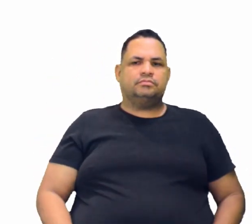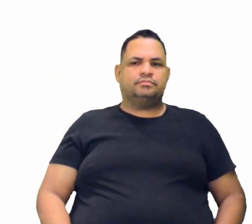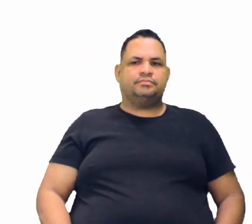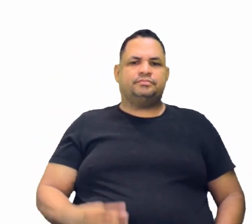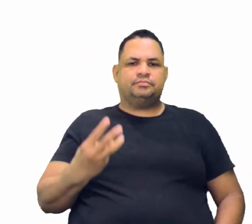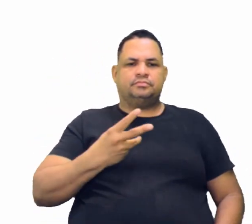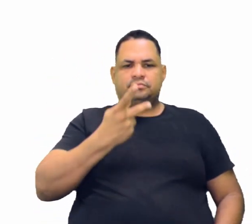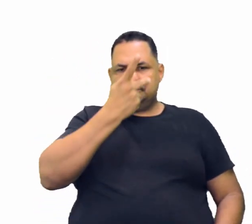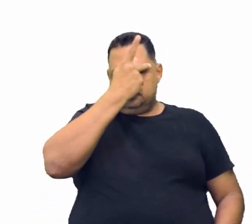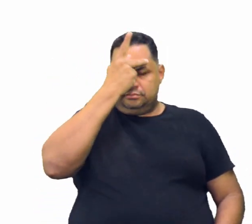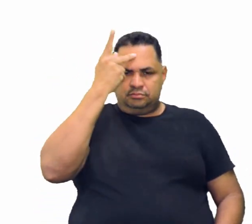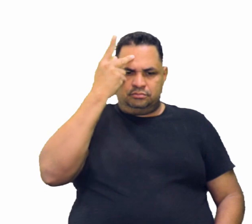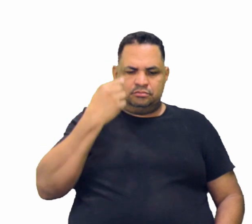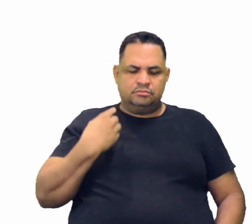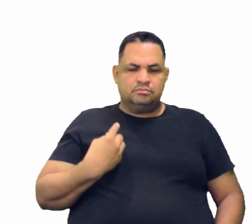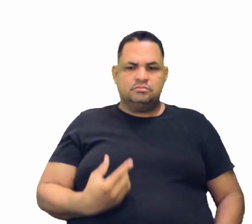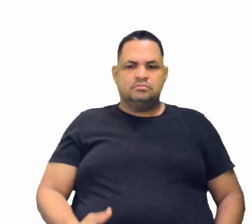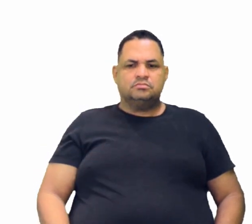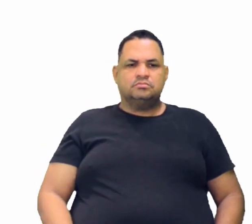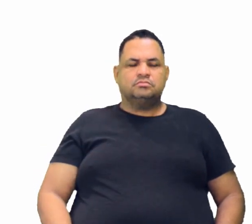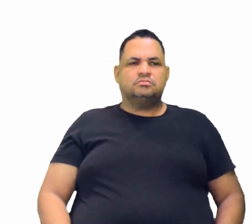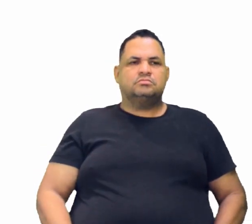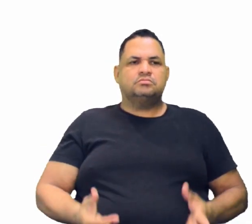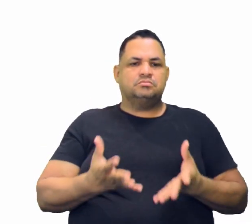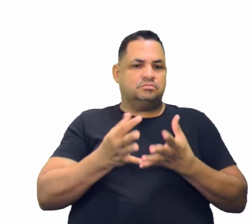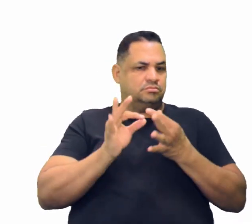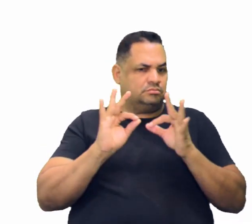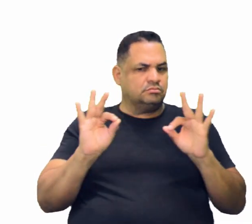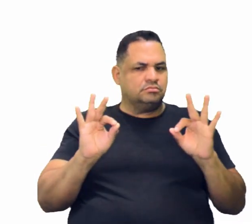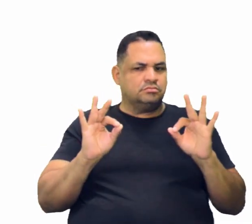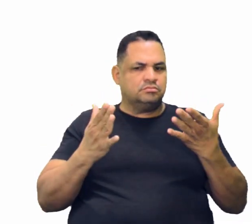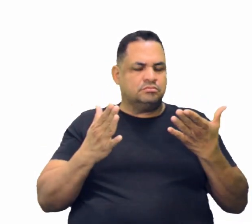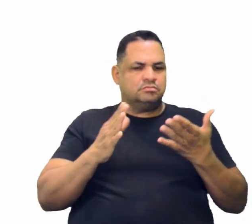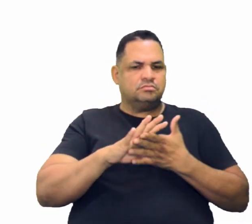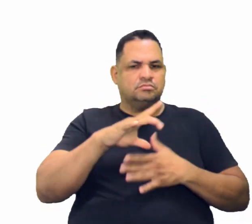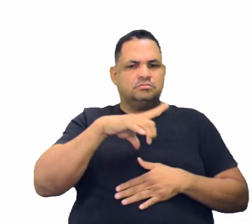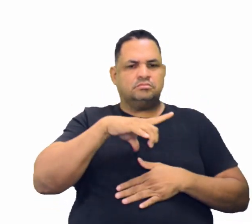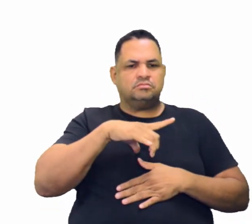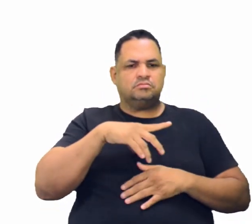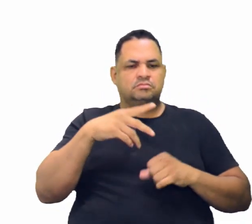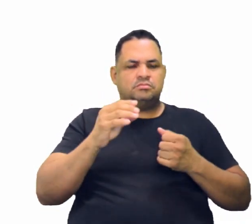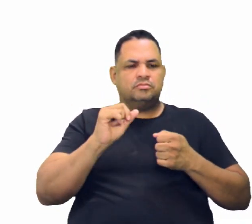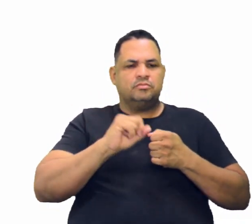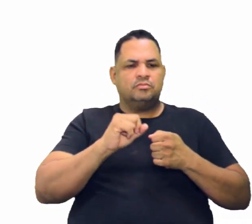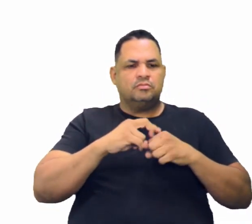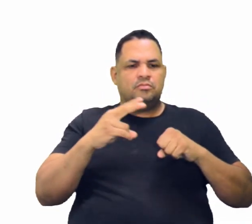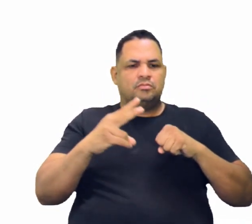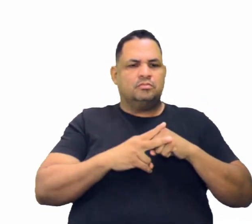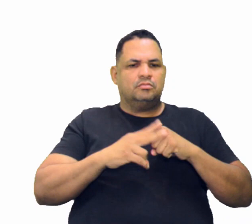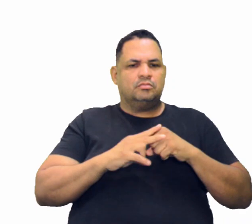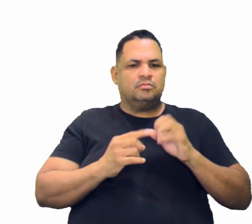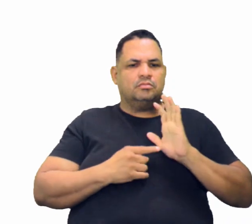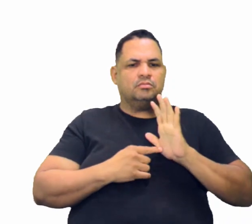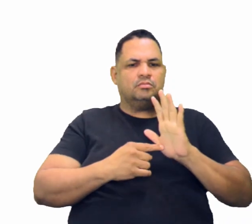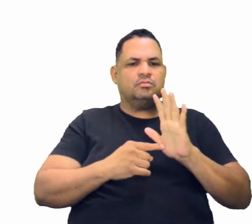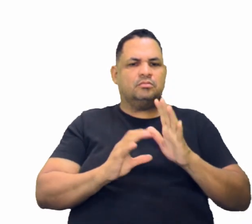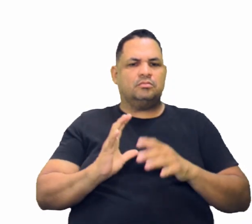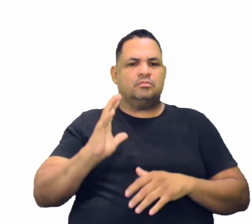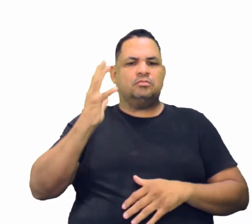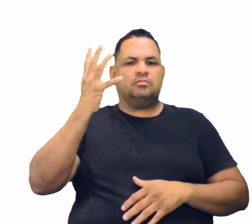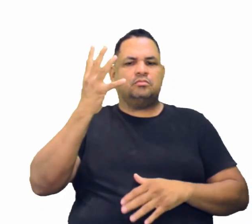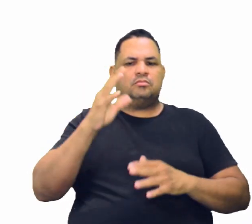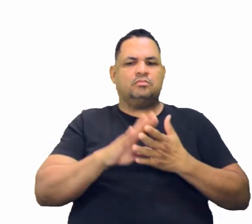na terceira pessoa do singular, não simplifica? Então, nós temos aqui o verbo fazer indicando o tempo, ó.